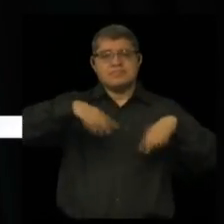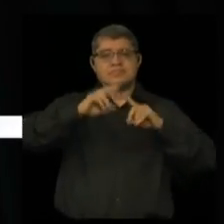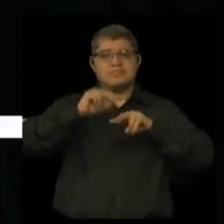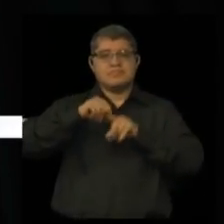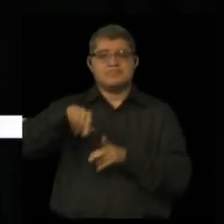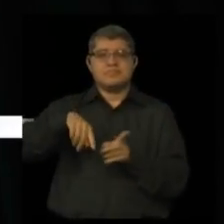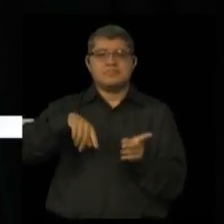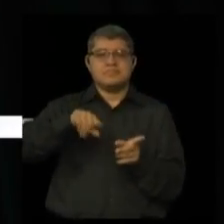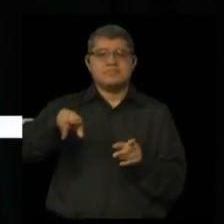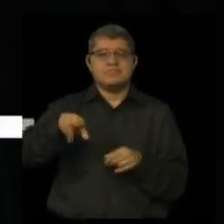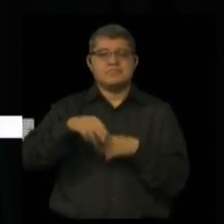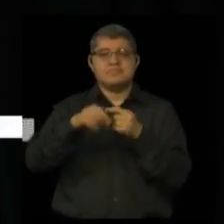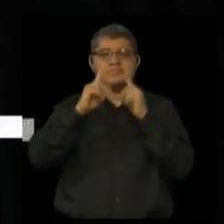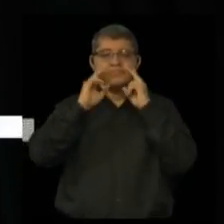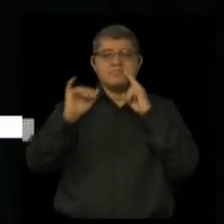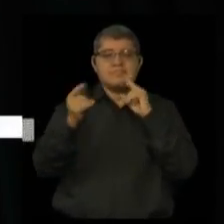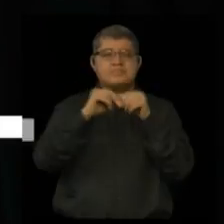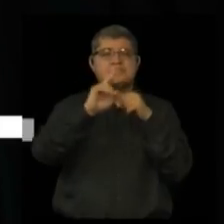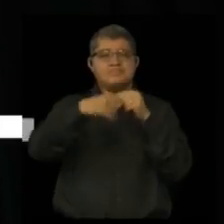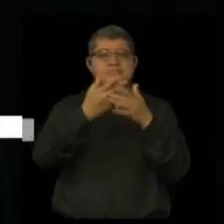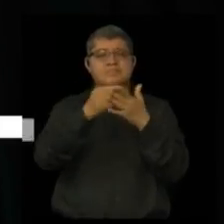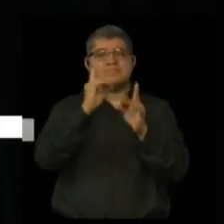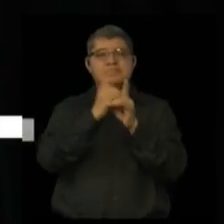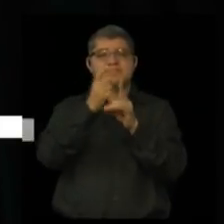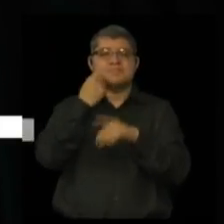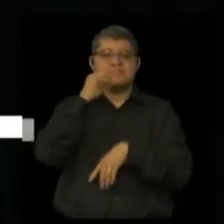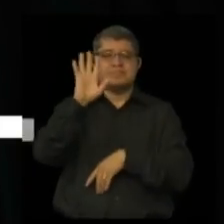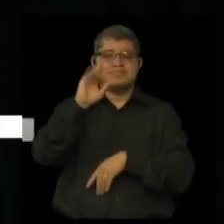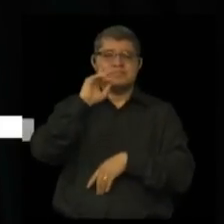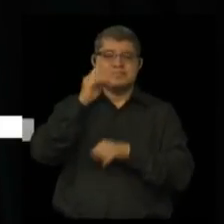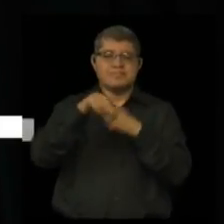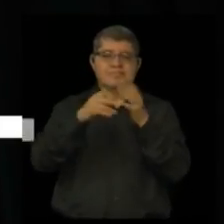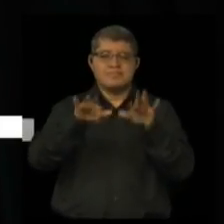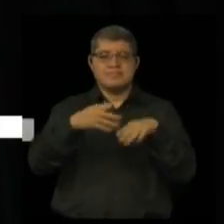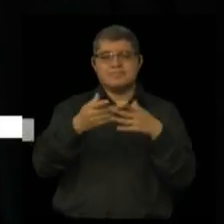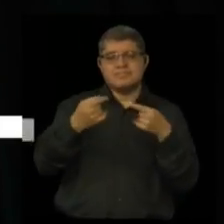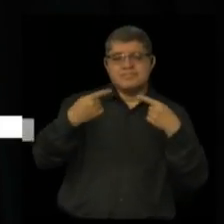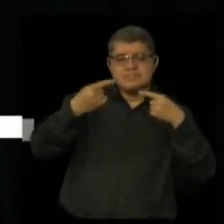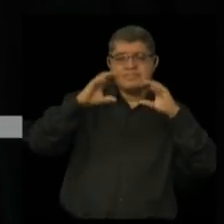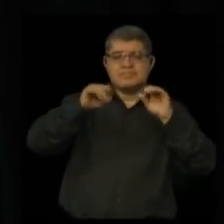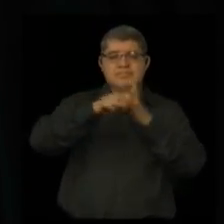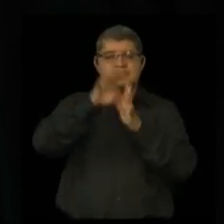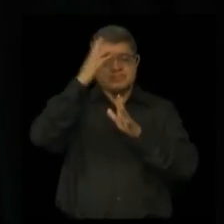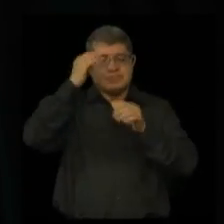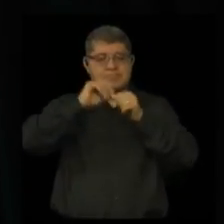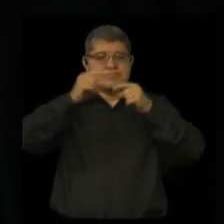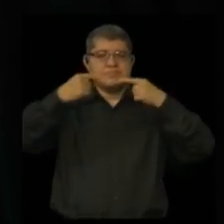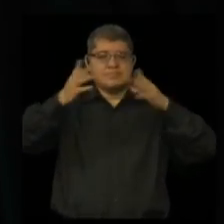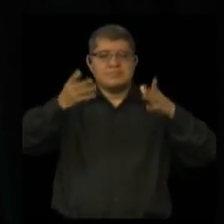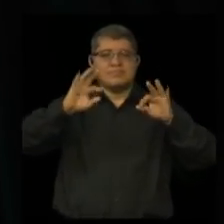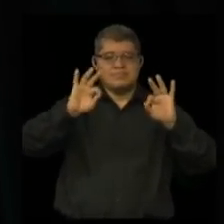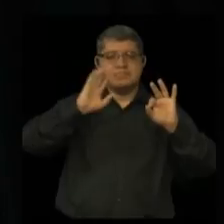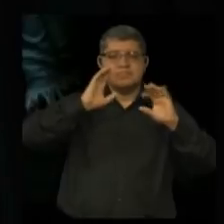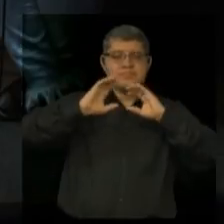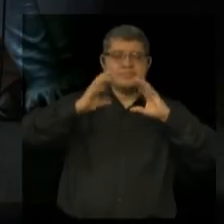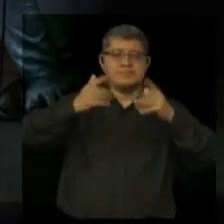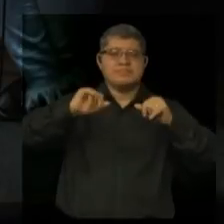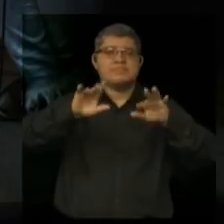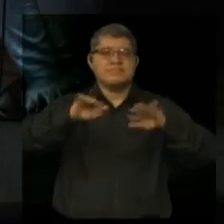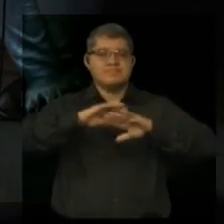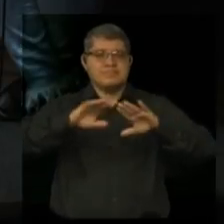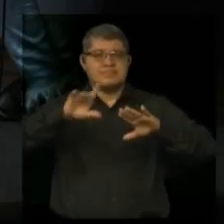E espero que vocês tenham aproveitado e até a próxima sexta. Ficamos por aqui. Até lá. Vamos fazer agora mais uma canção para a